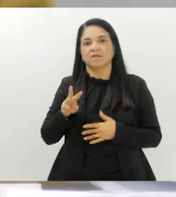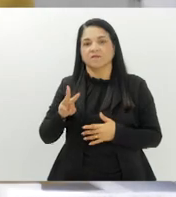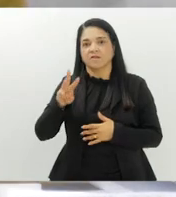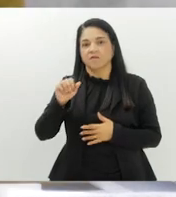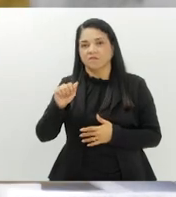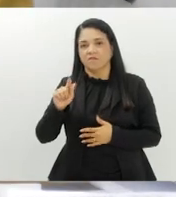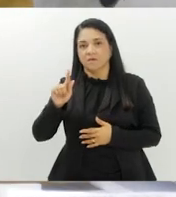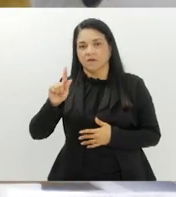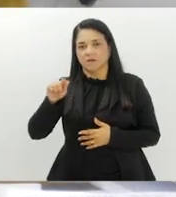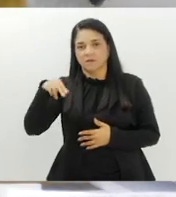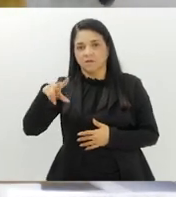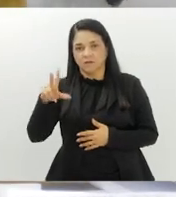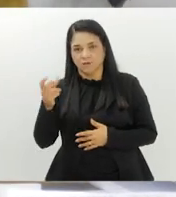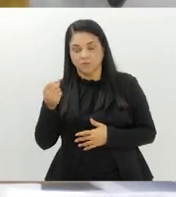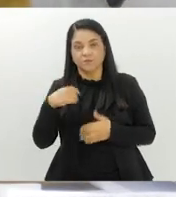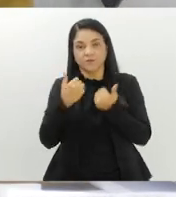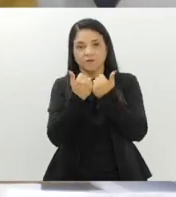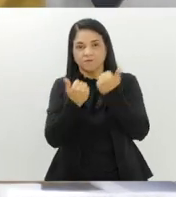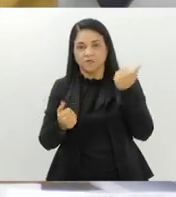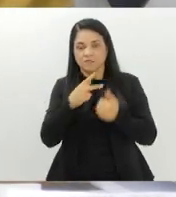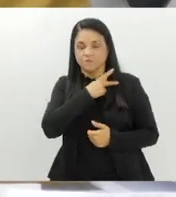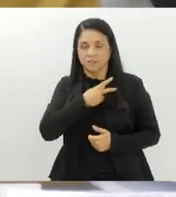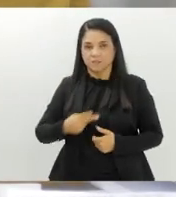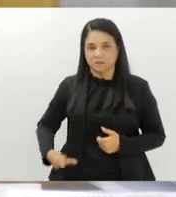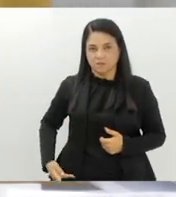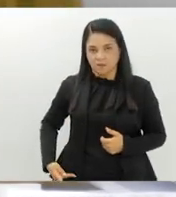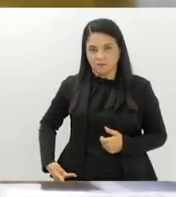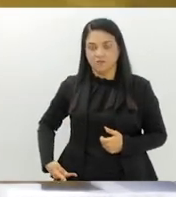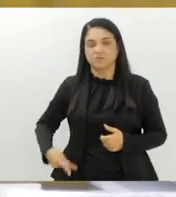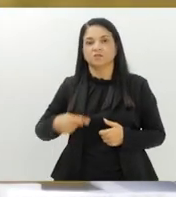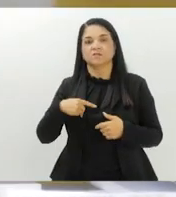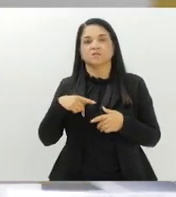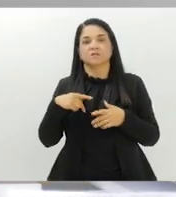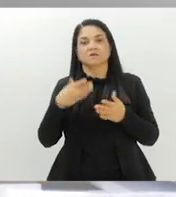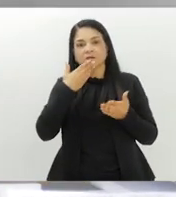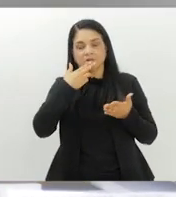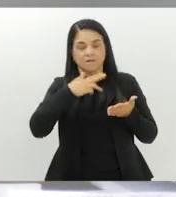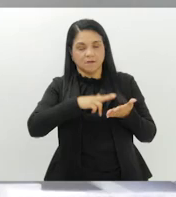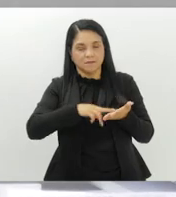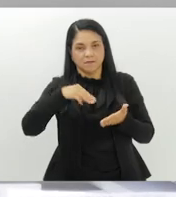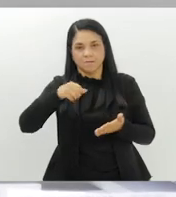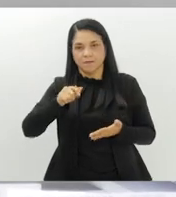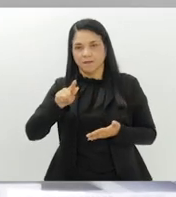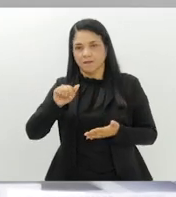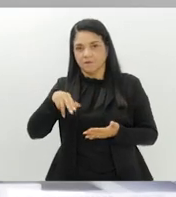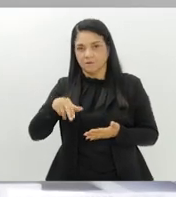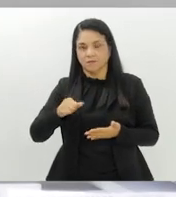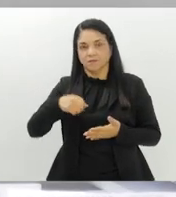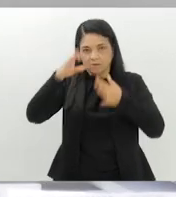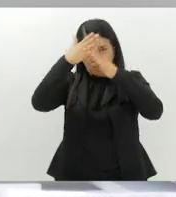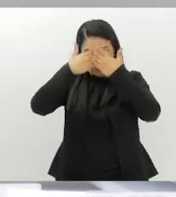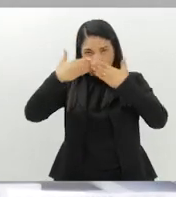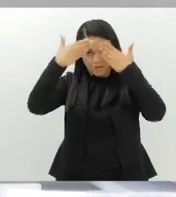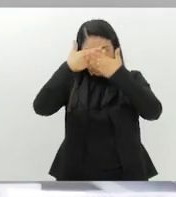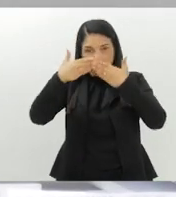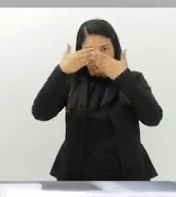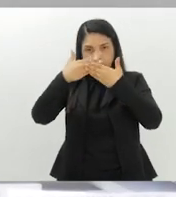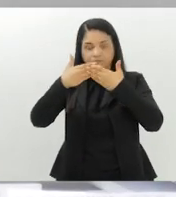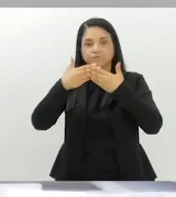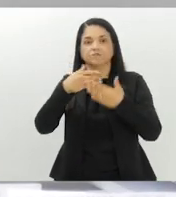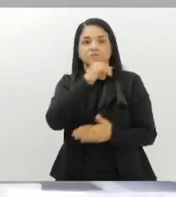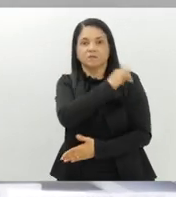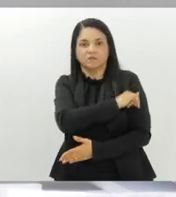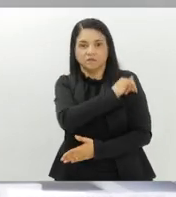Vaguinho, vice-presidente estadual do Instituto Carta Magna da Umbanda, RJ, também, portanto, um dos proponentes